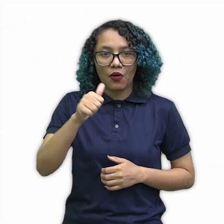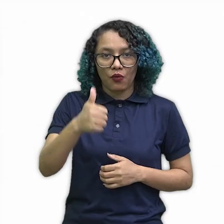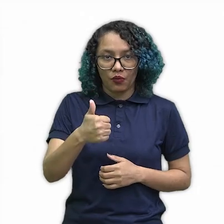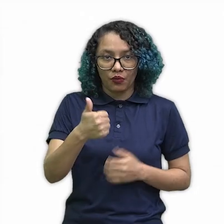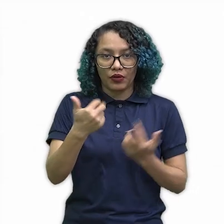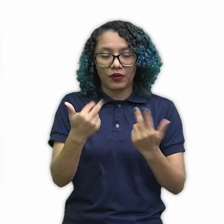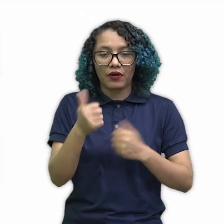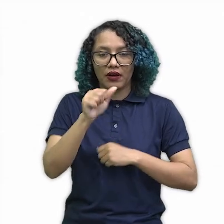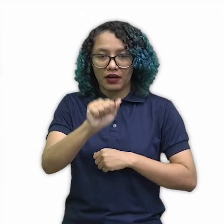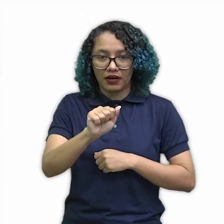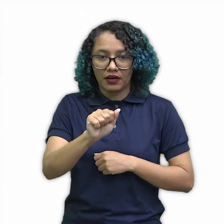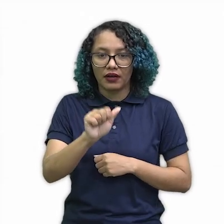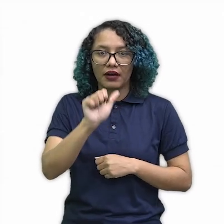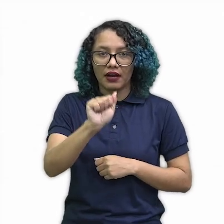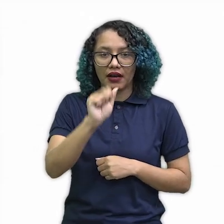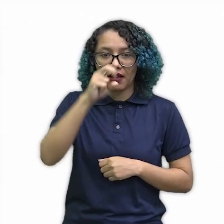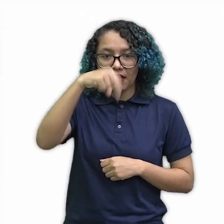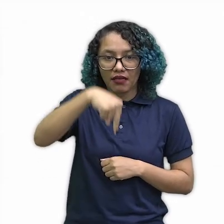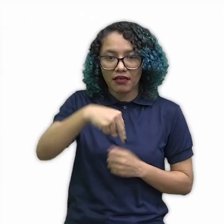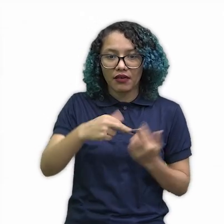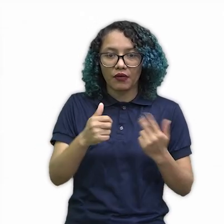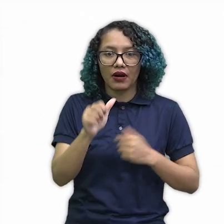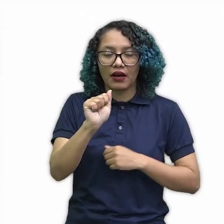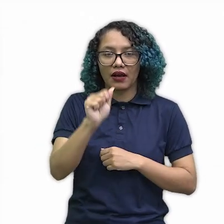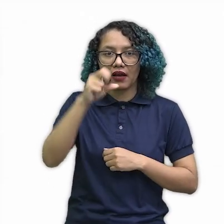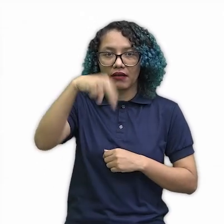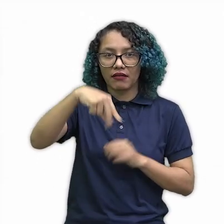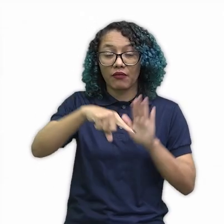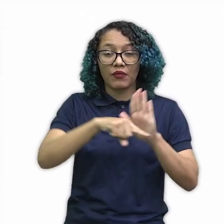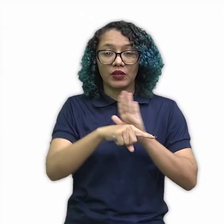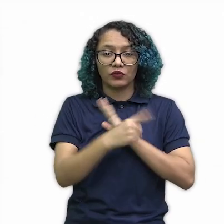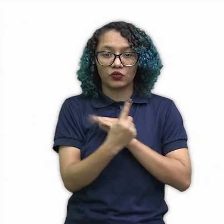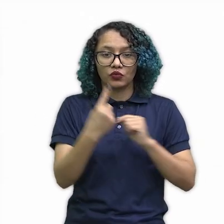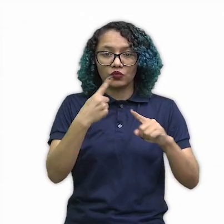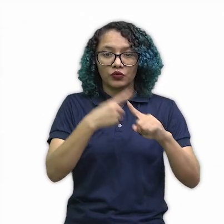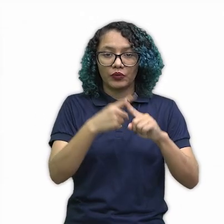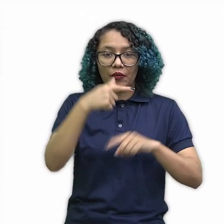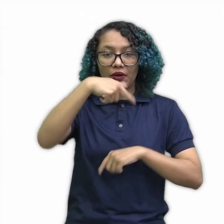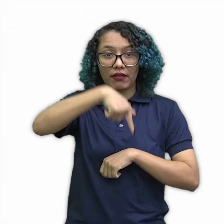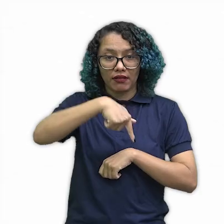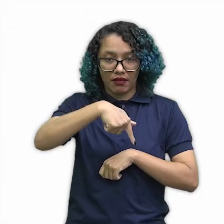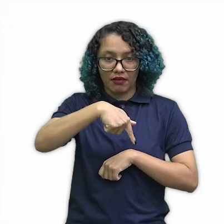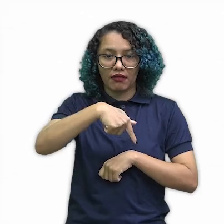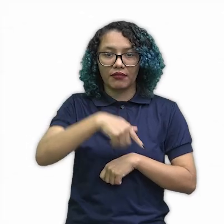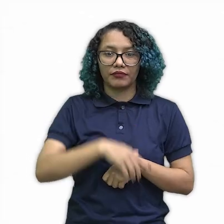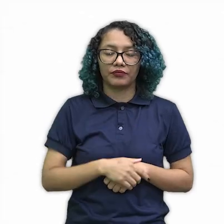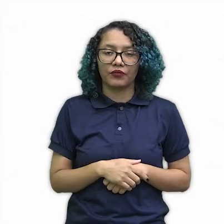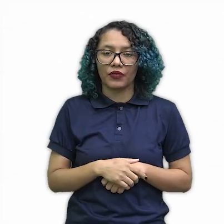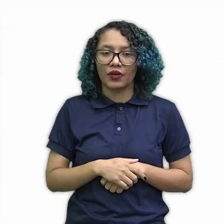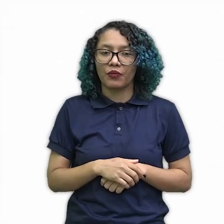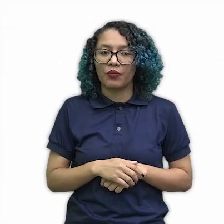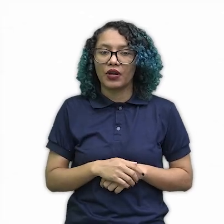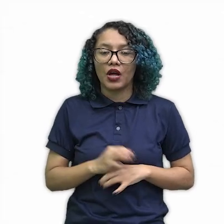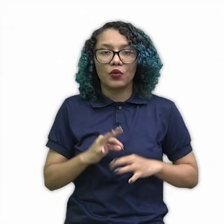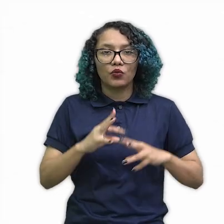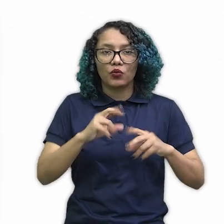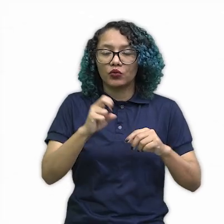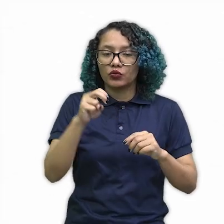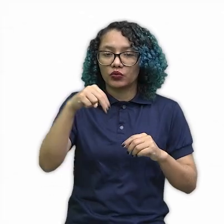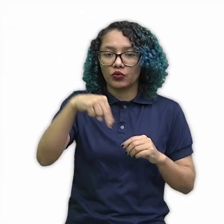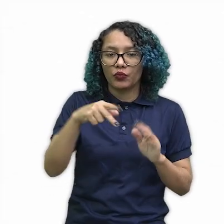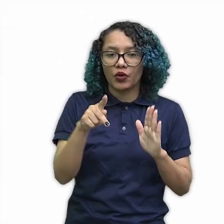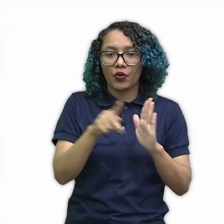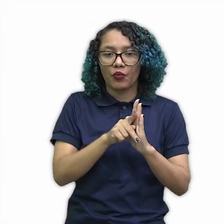a N vai ser igual a N menos 1, multiplicado com Q Isso para todo n